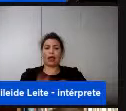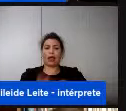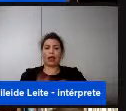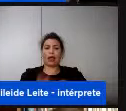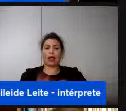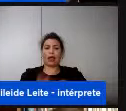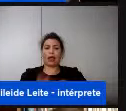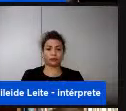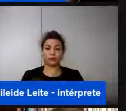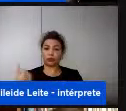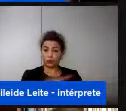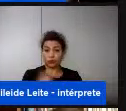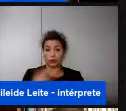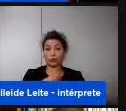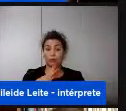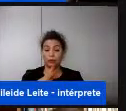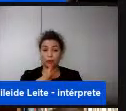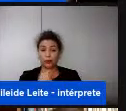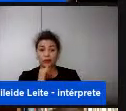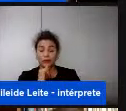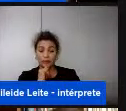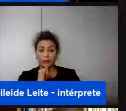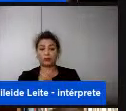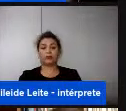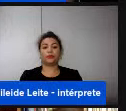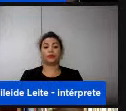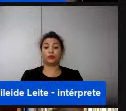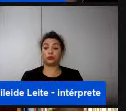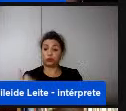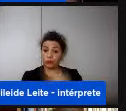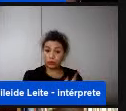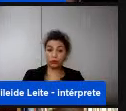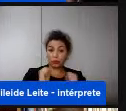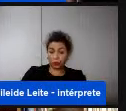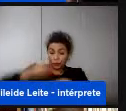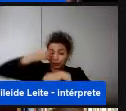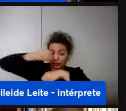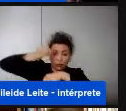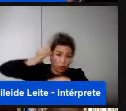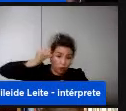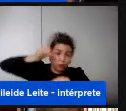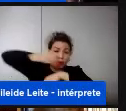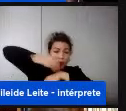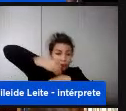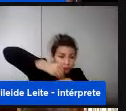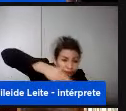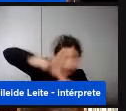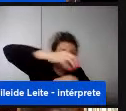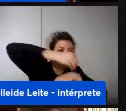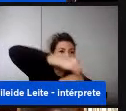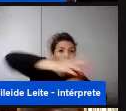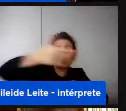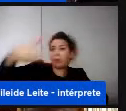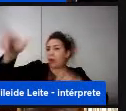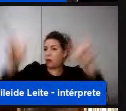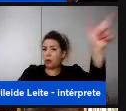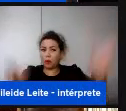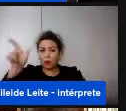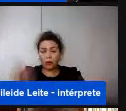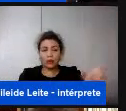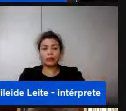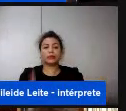histórias que nós conhecemos, que nós podemos transmitir, né, literalmente para as outras pessoas, elas ocupam